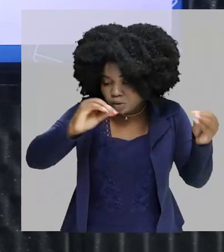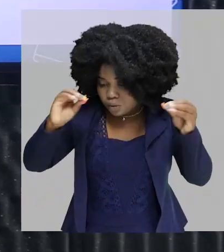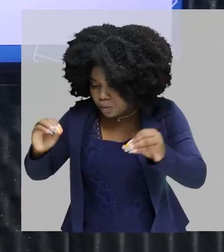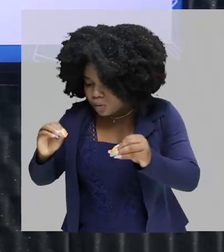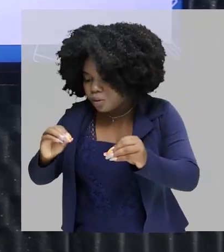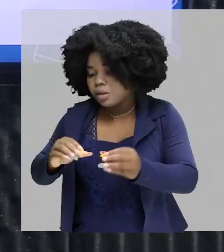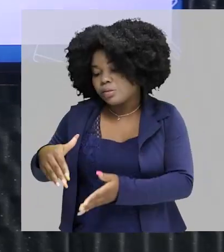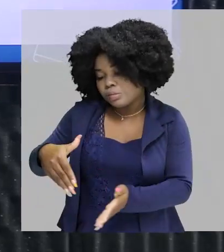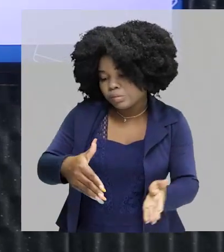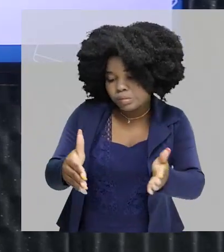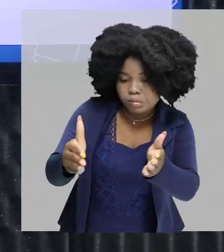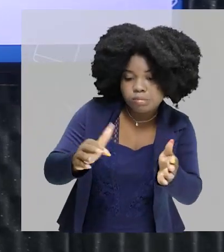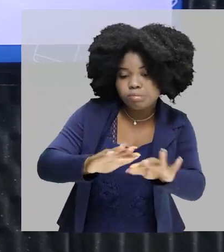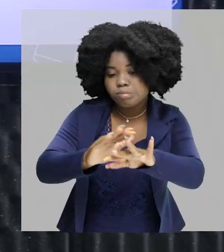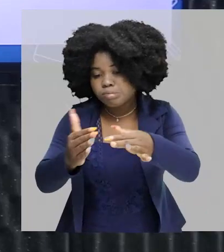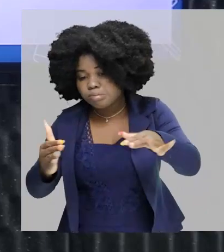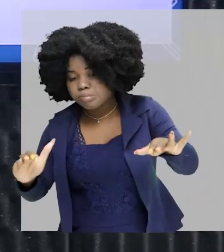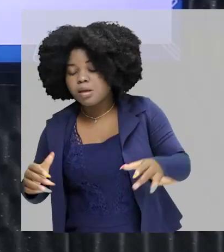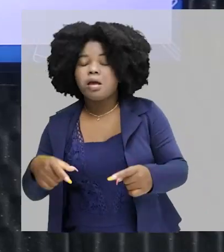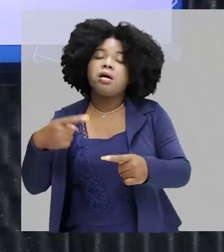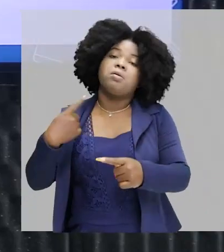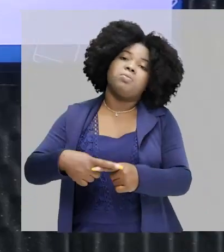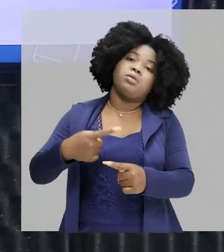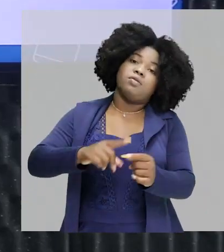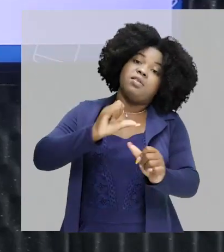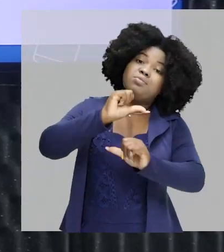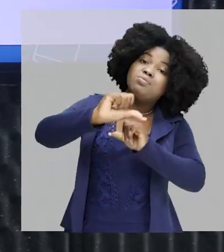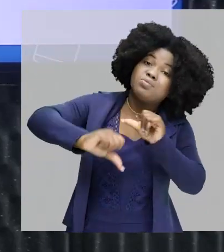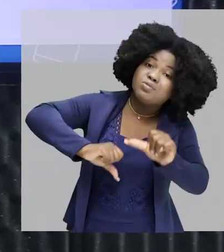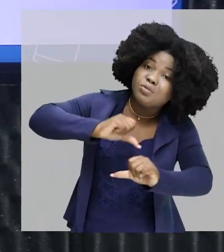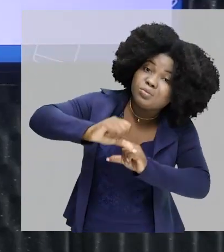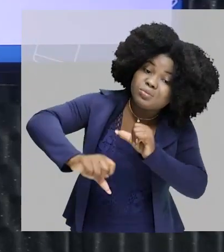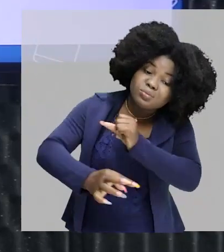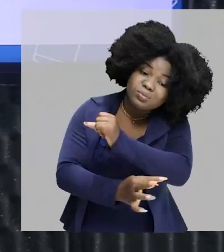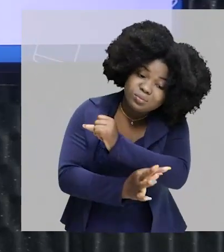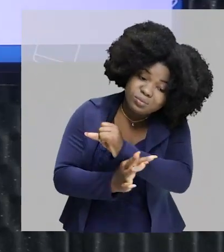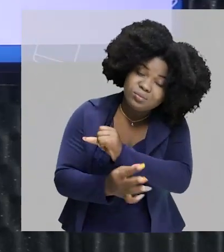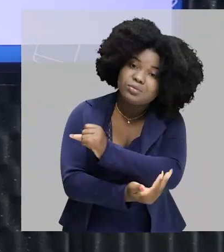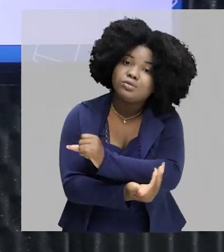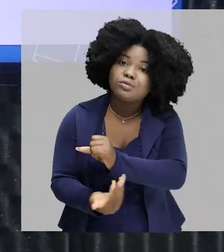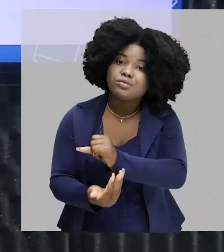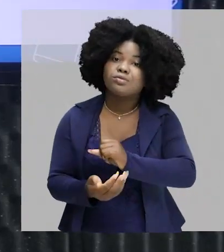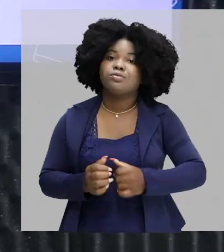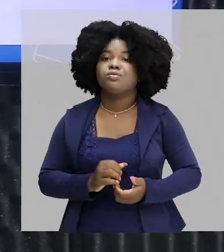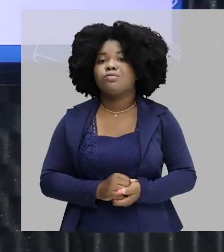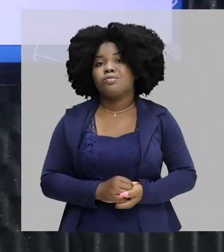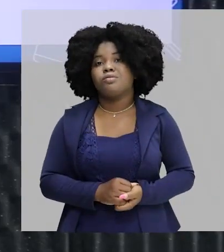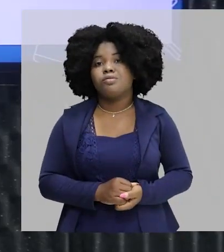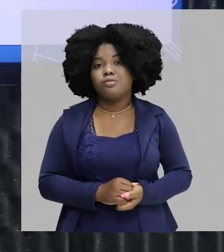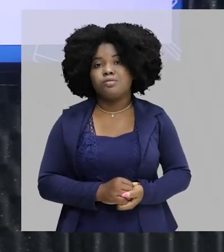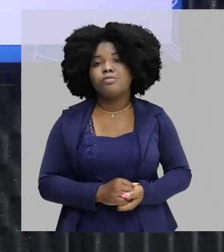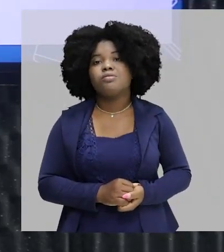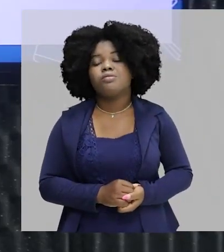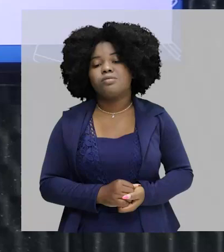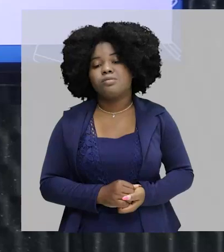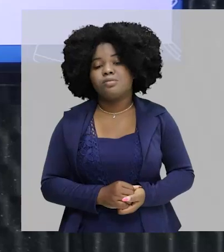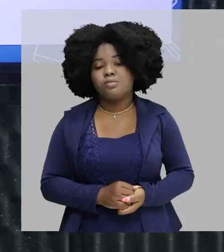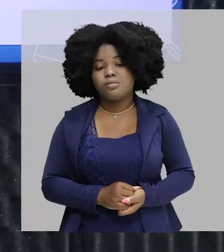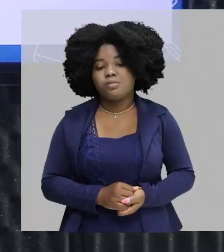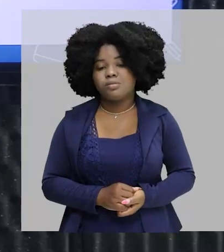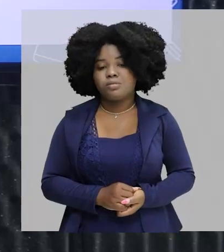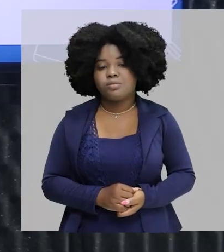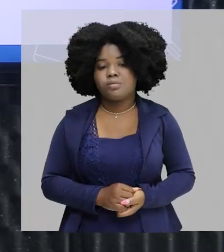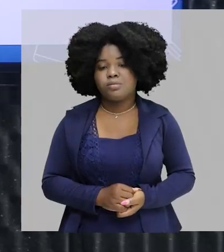nos rios, em lagos, porque vai mudar a temperatura do local, gerando um problema